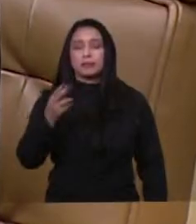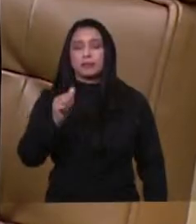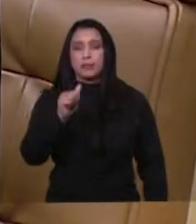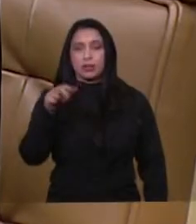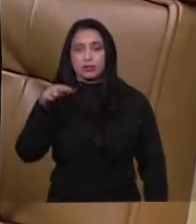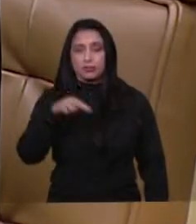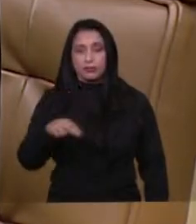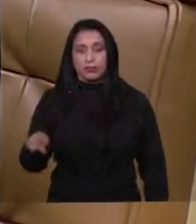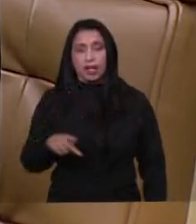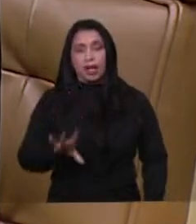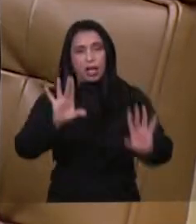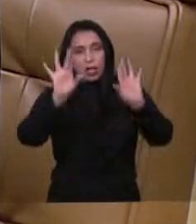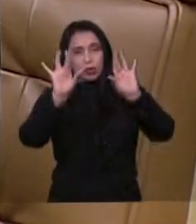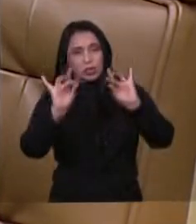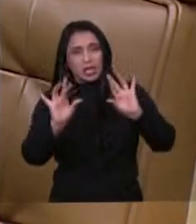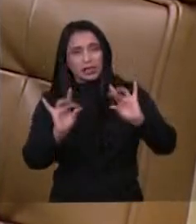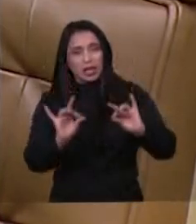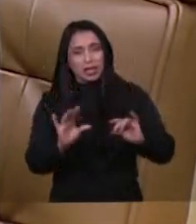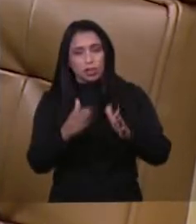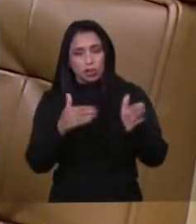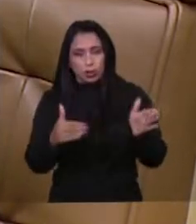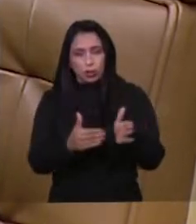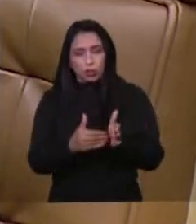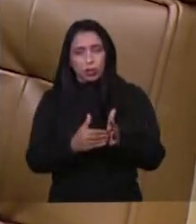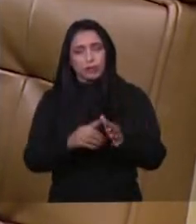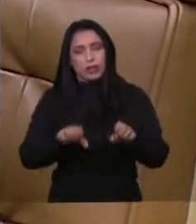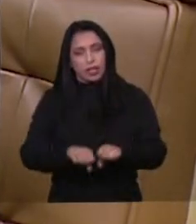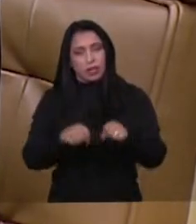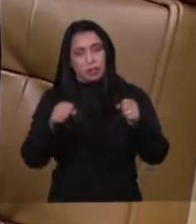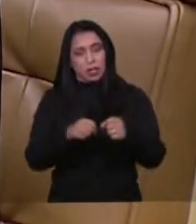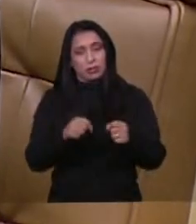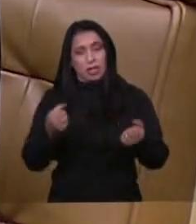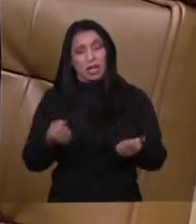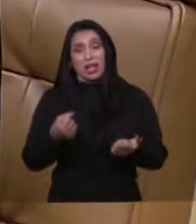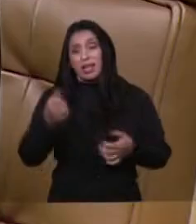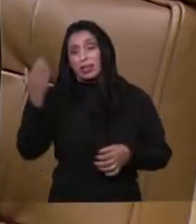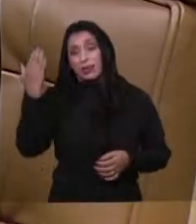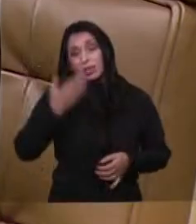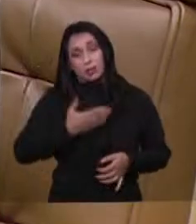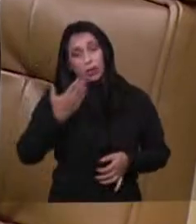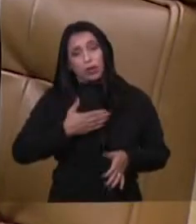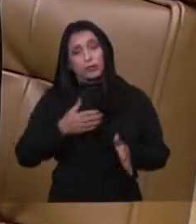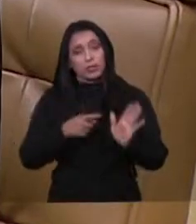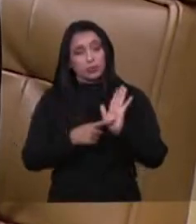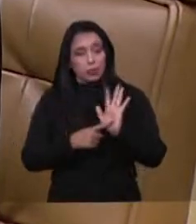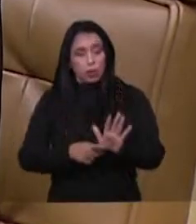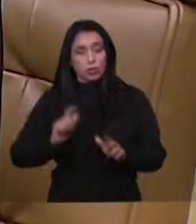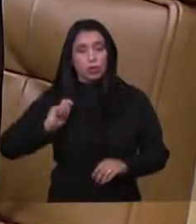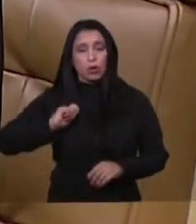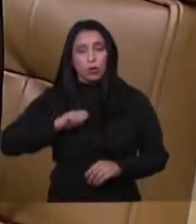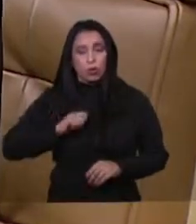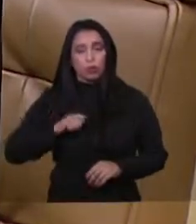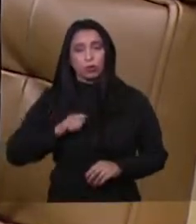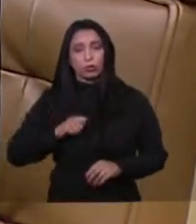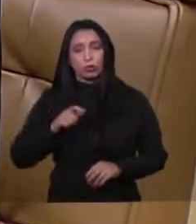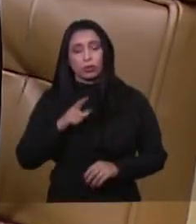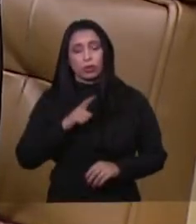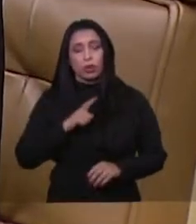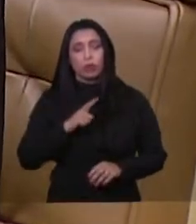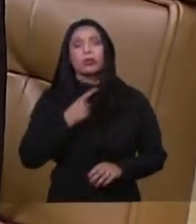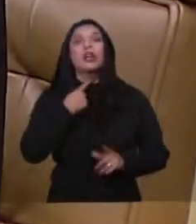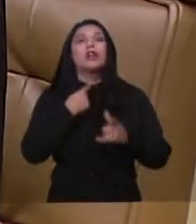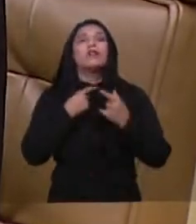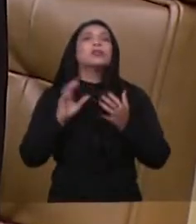danos verificados na área atingida. A análise das provas, portanto, deixa inequívoco o dolo consubstanciado aqui na vontade